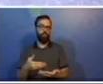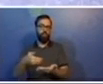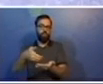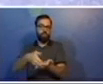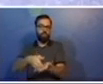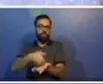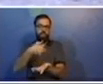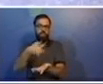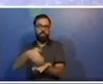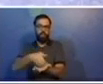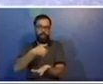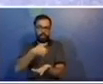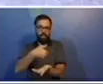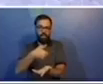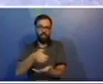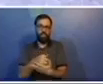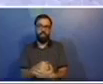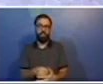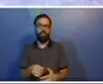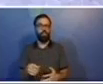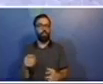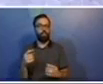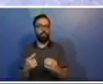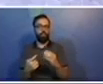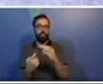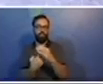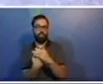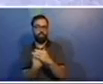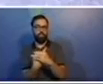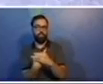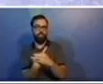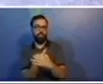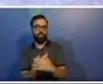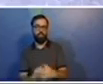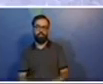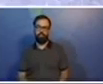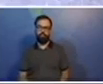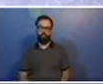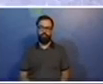Outros frutos carnosos, o abacate e a goiaba.